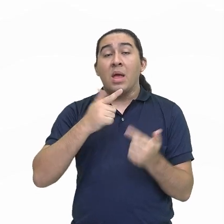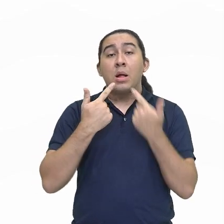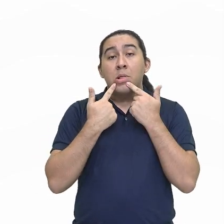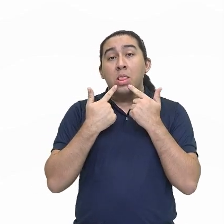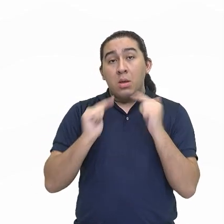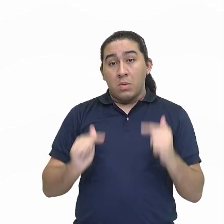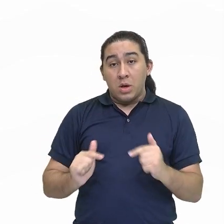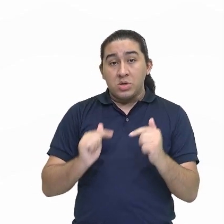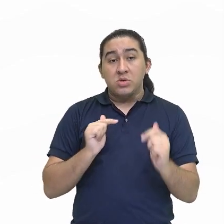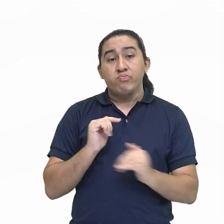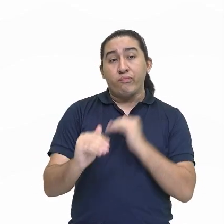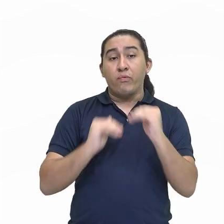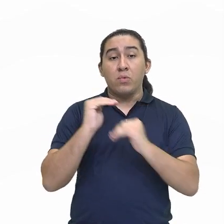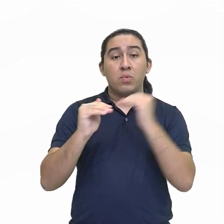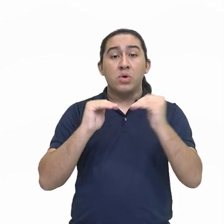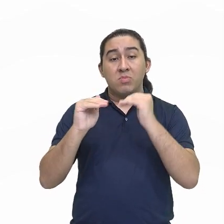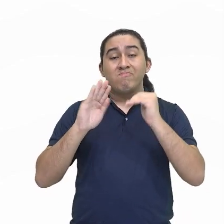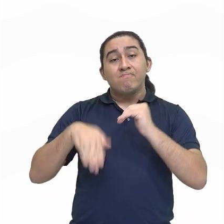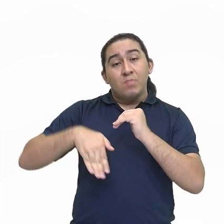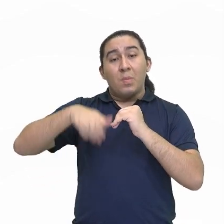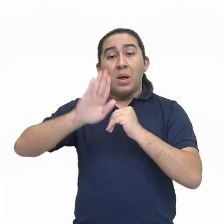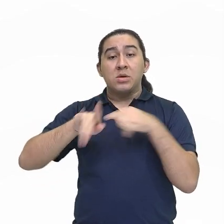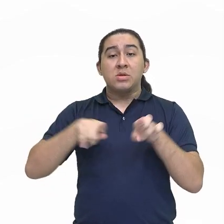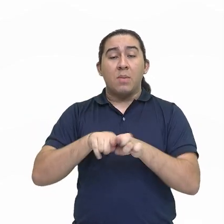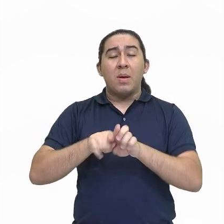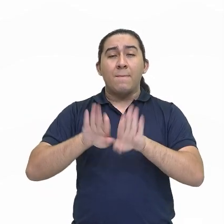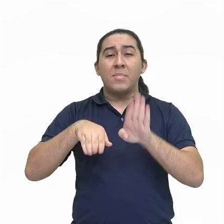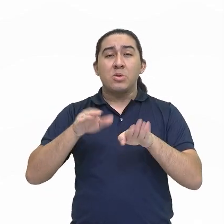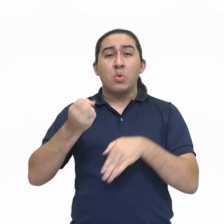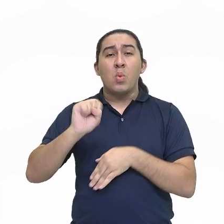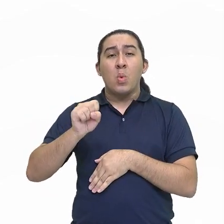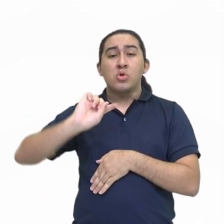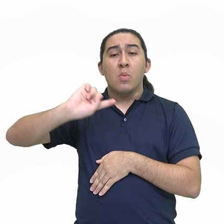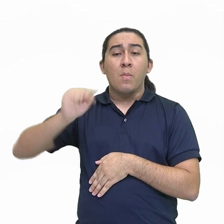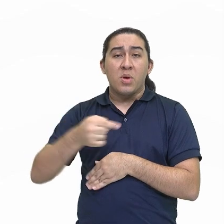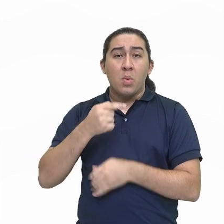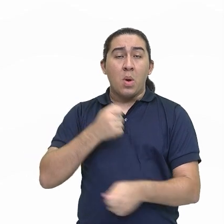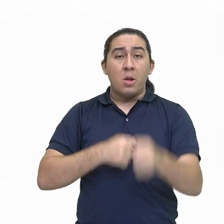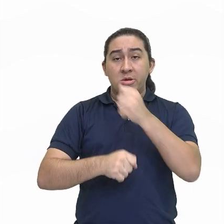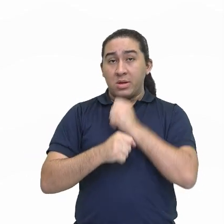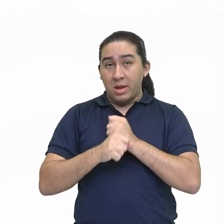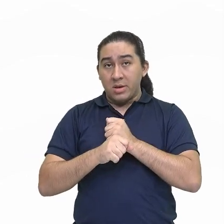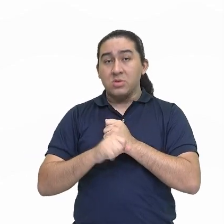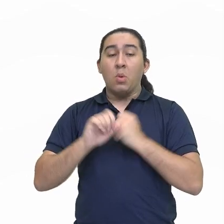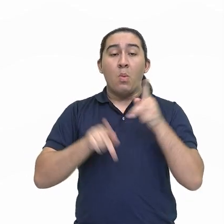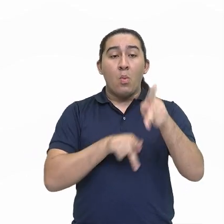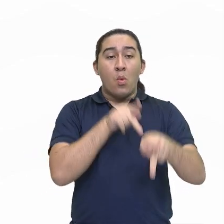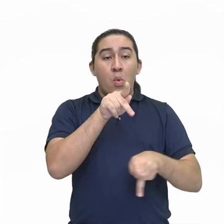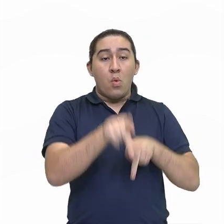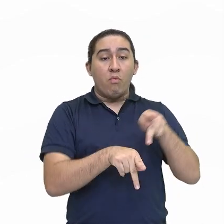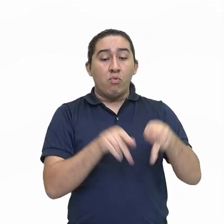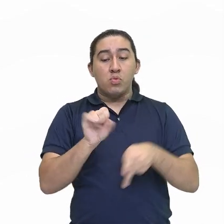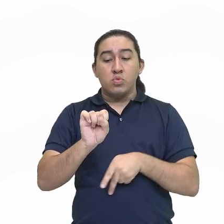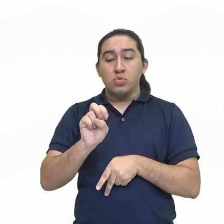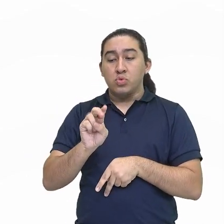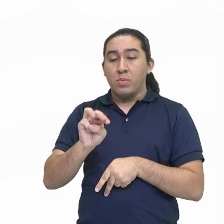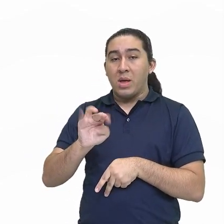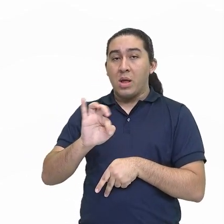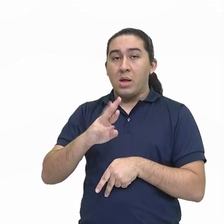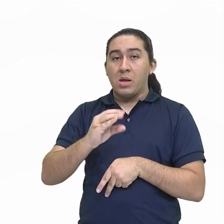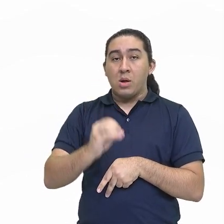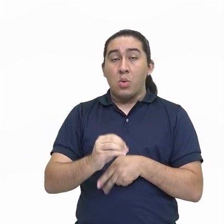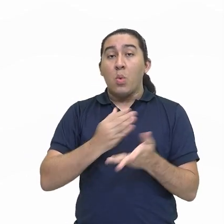linguagem evoluiu um pouco mais e por volta de 8.000 anos atrás, o povo sumério criou os